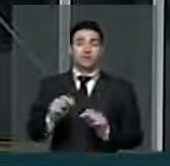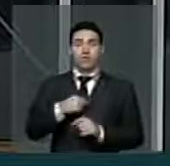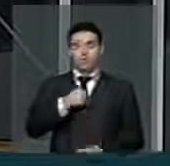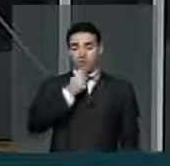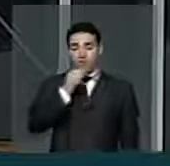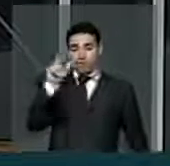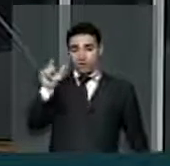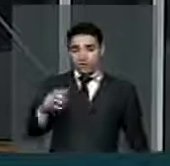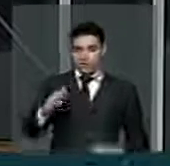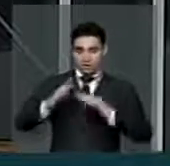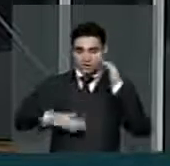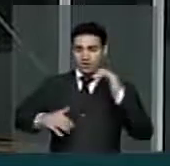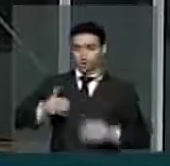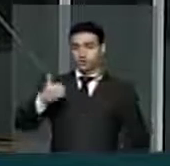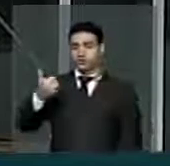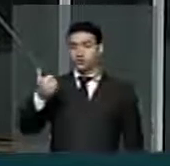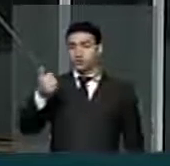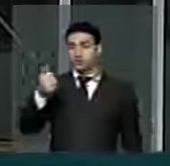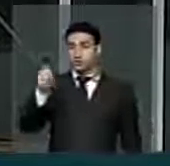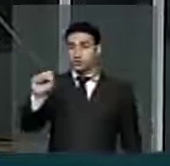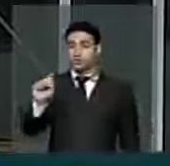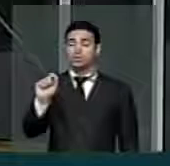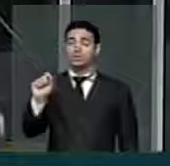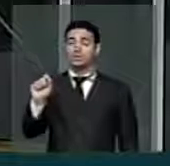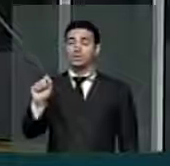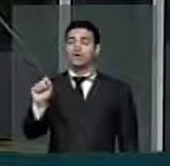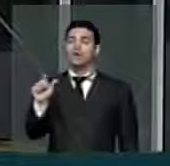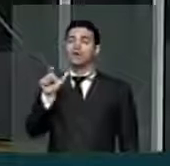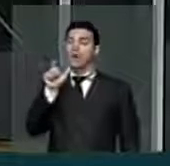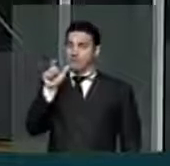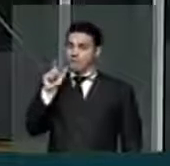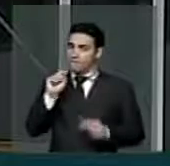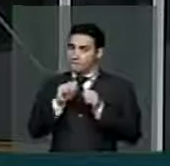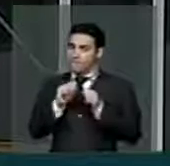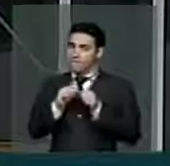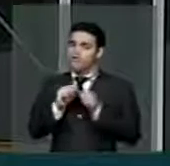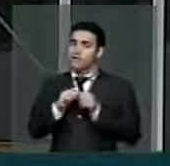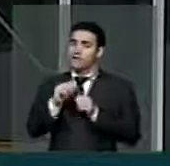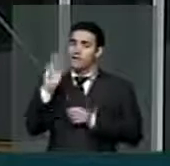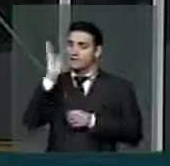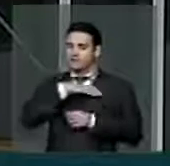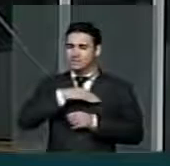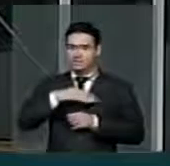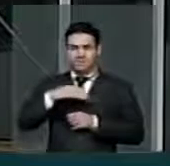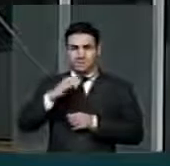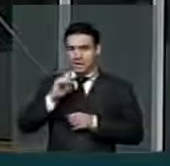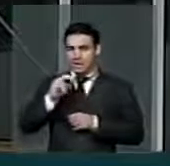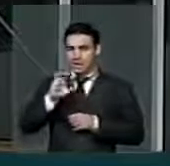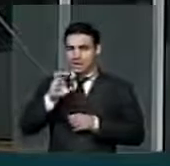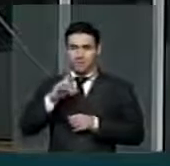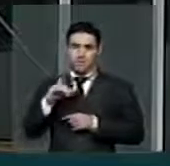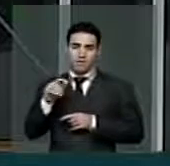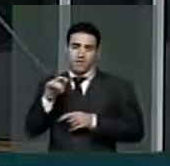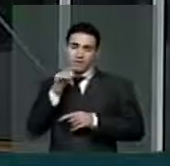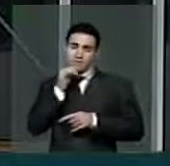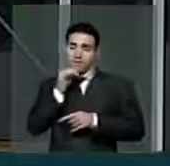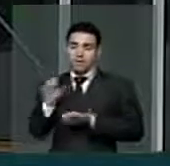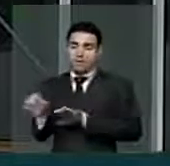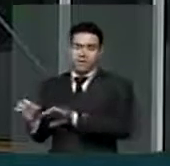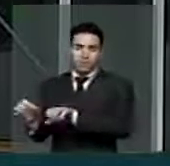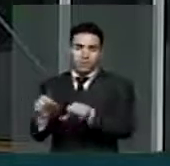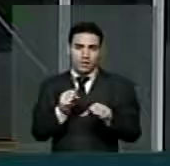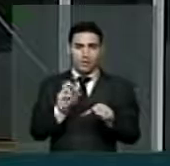com menos de 18 anos que cometeram crimes hediondos, que estupraram,